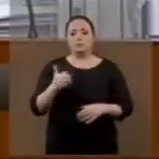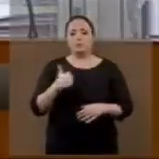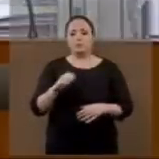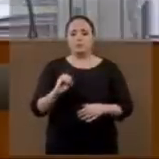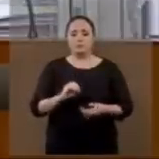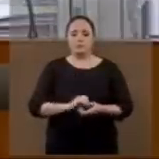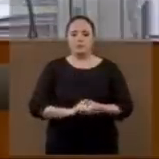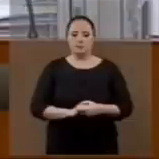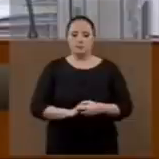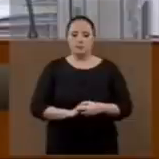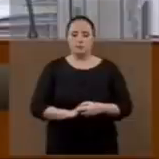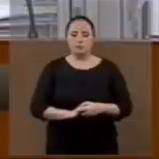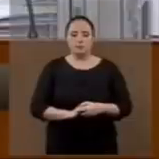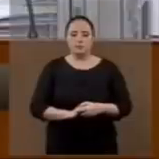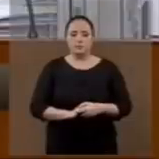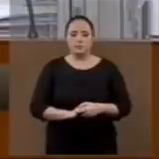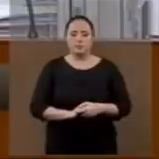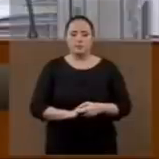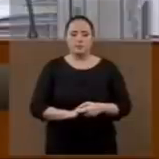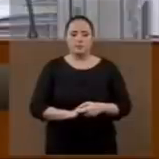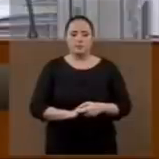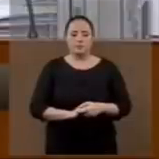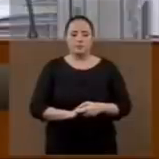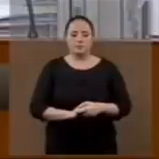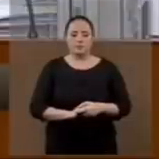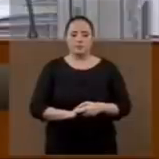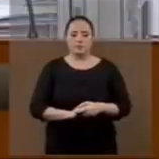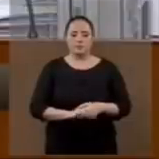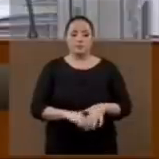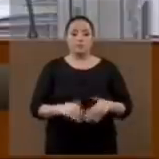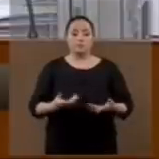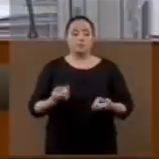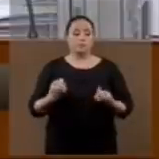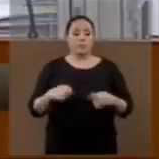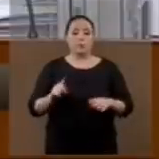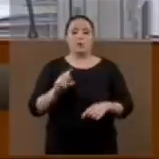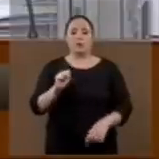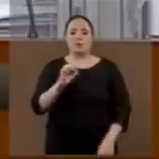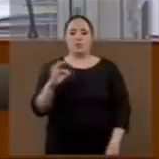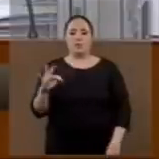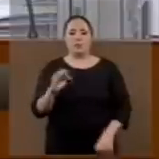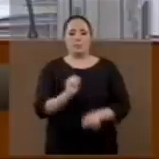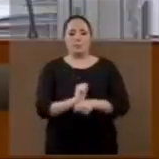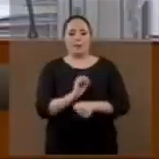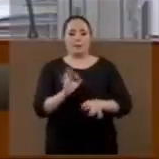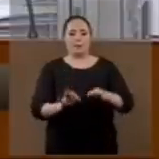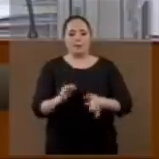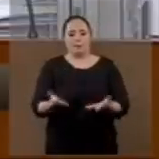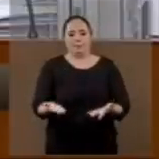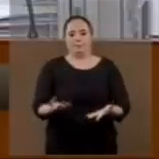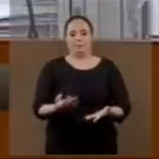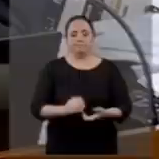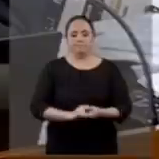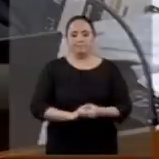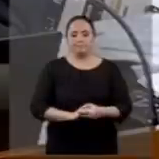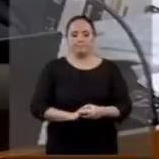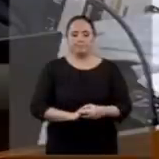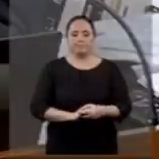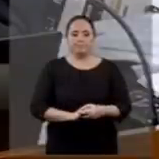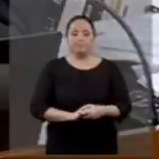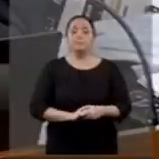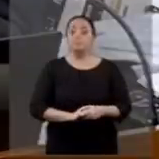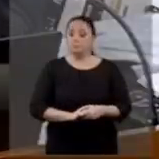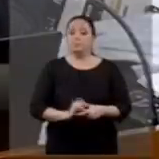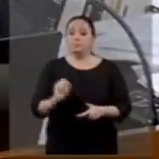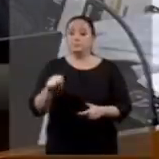Exato, entendeu? Mas então, assim, não é que seria desnecessário o Supremo parar o julgamento no meio. Lógico,